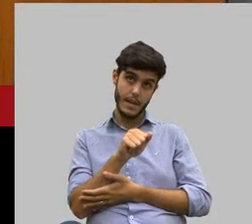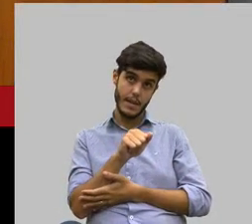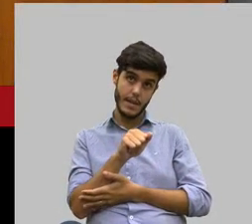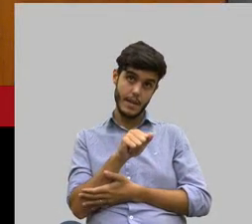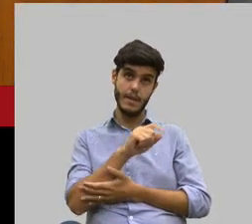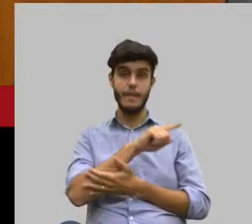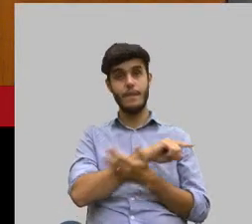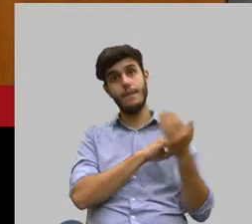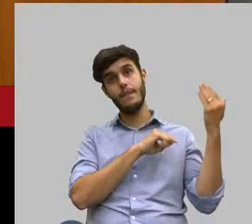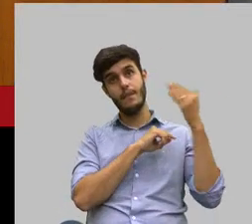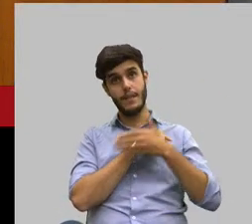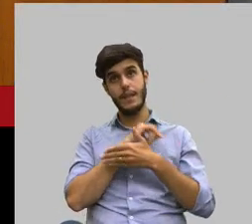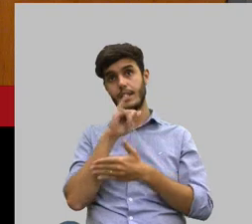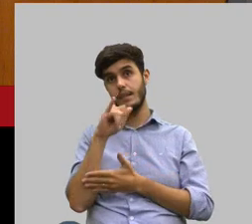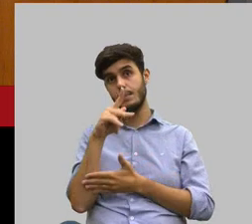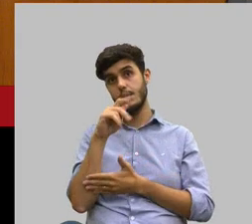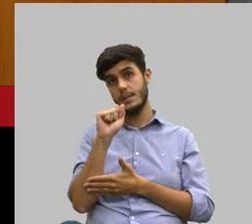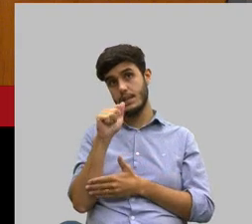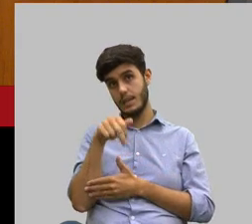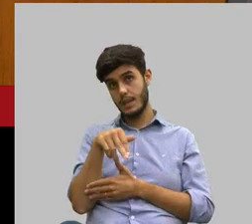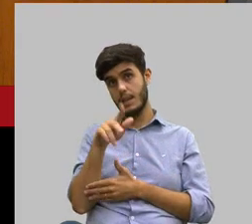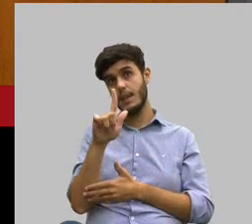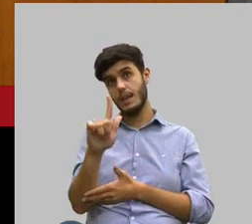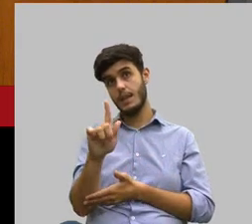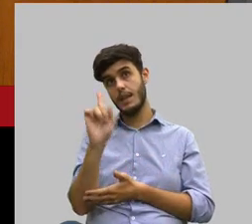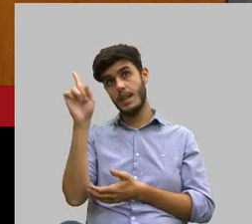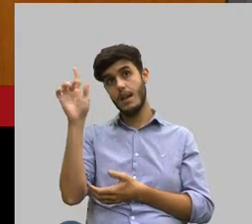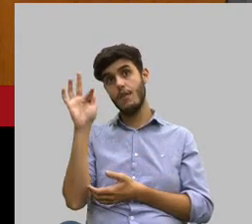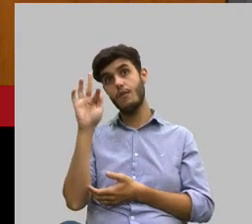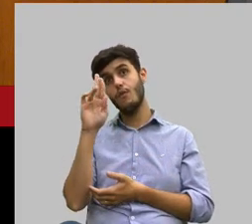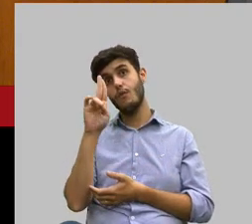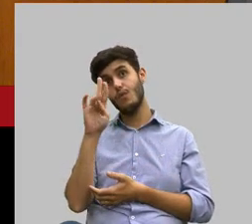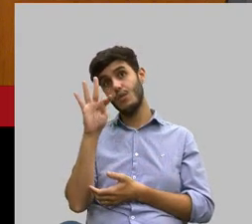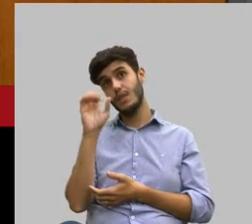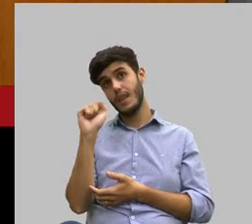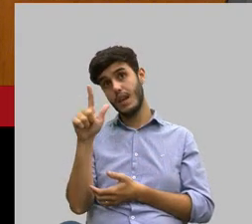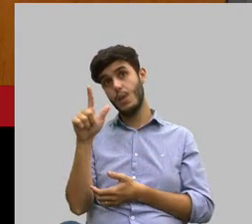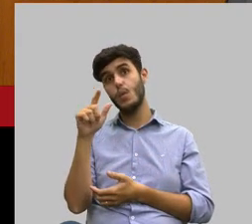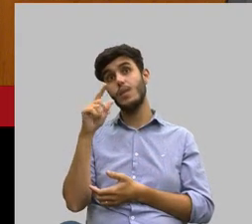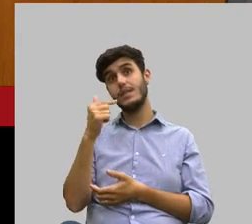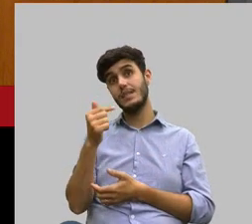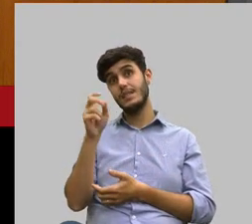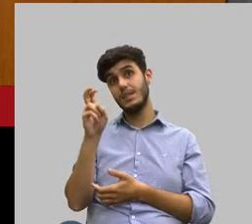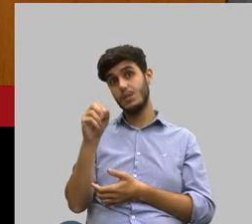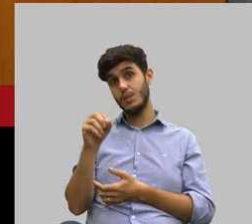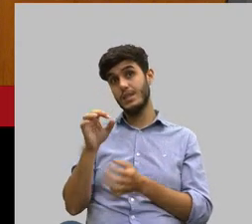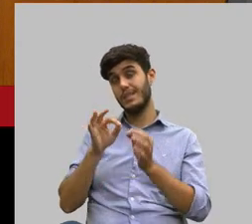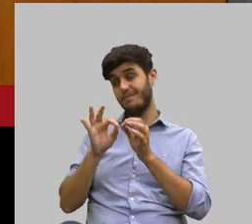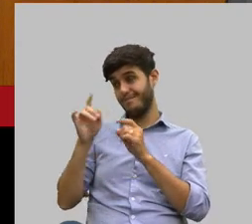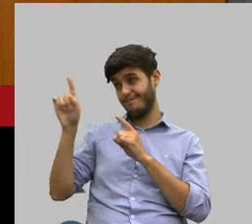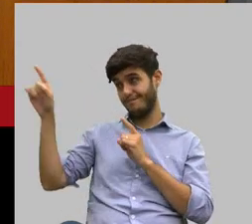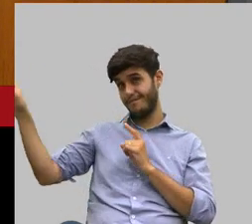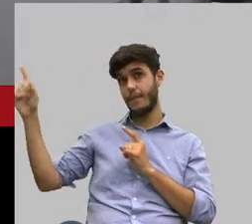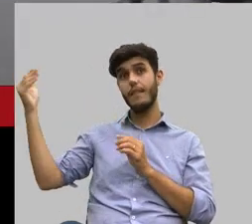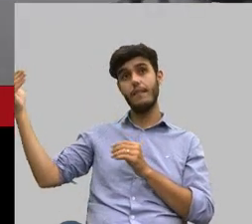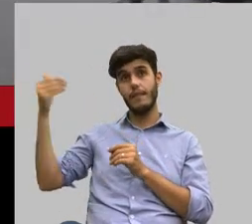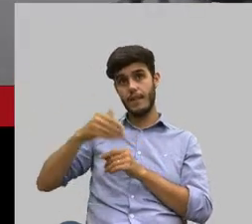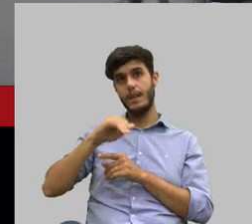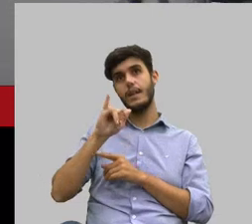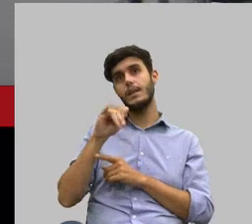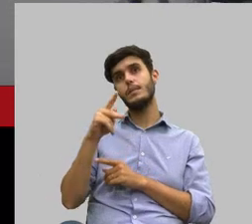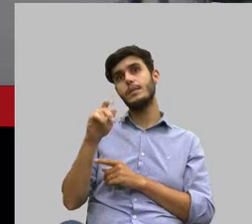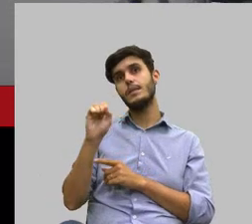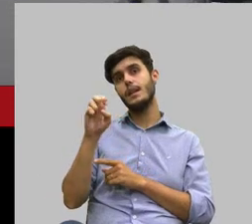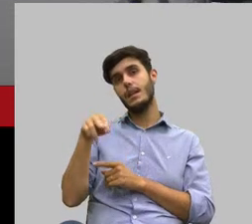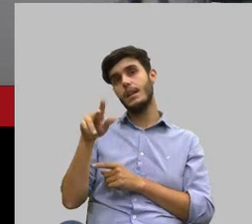bater lá na porta do ipsen lá em Frutal 750 km ele vai bater lá em Ituiutaba ele vai bater lá e olha que eu